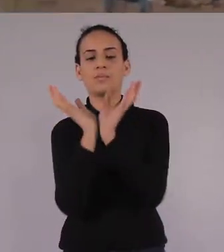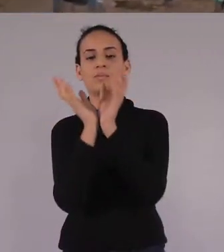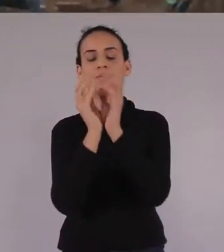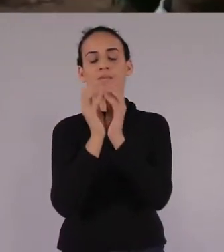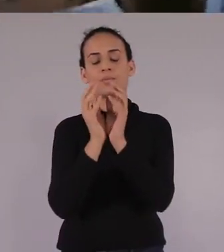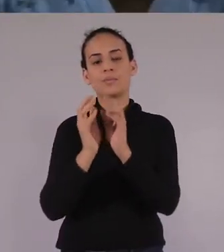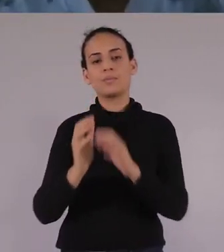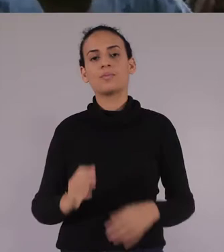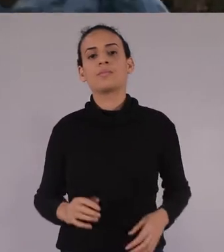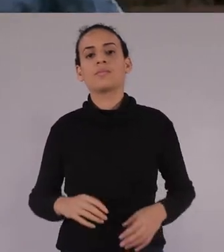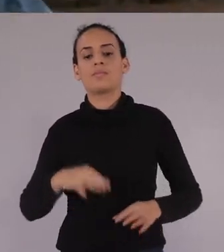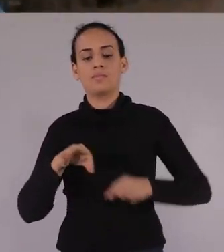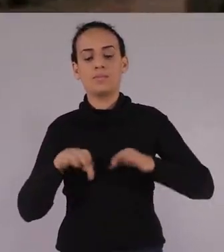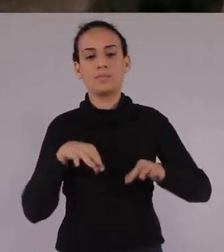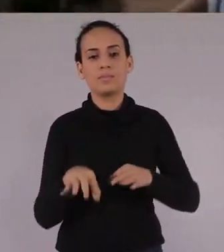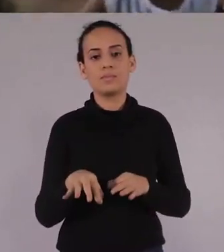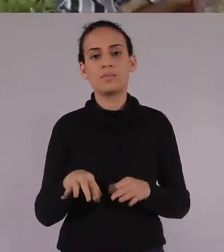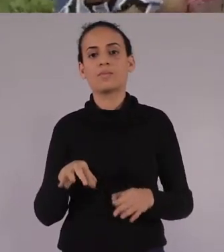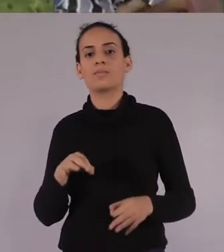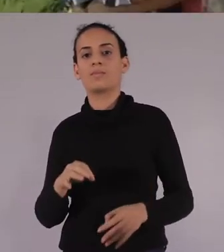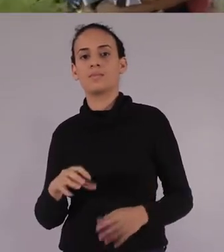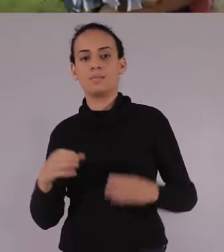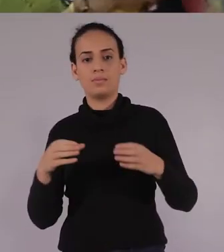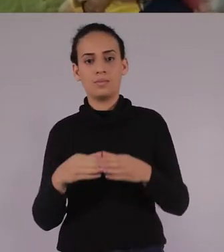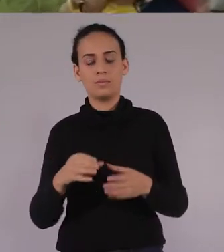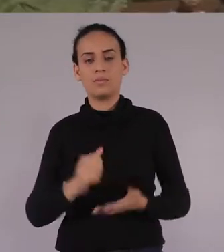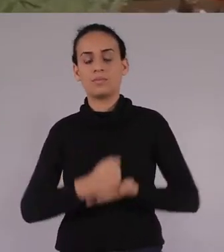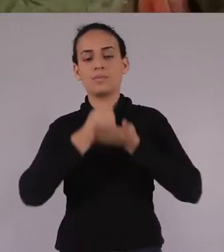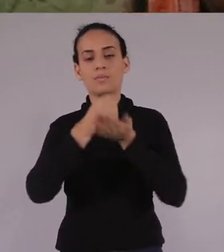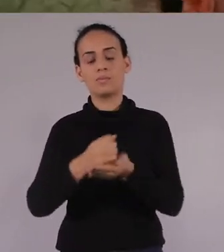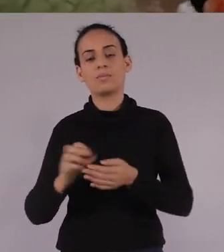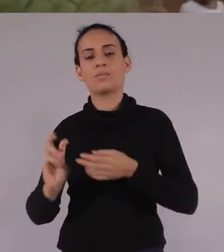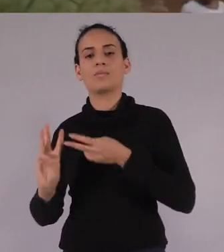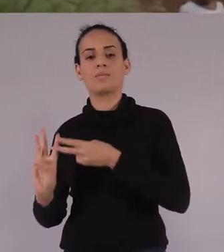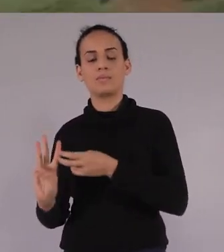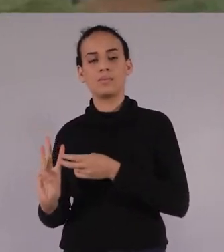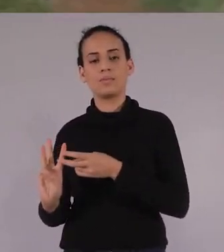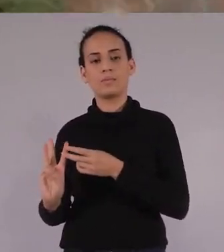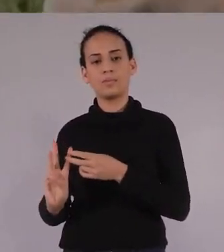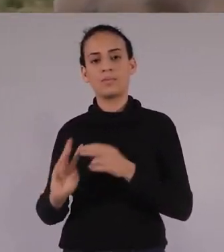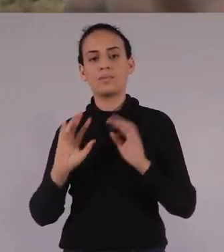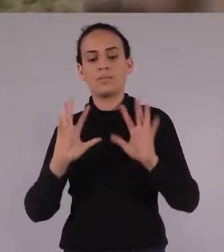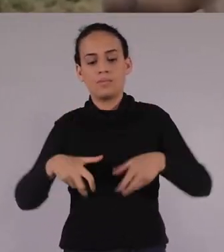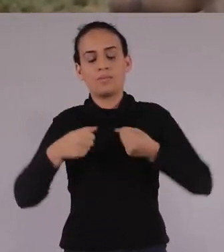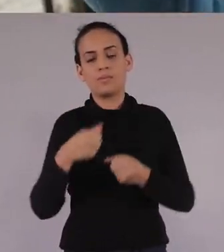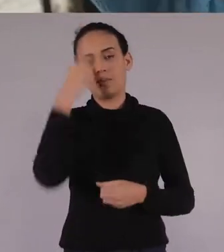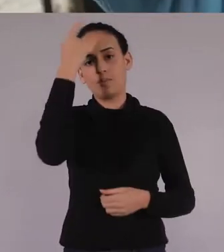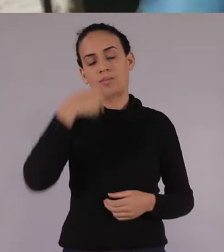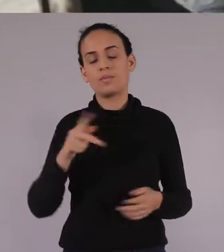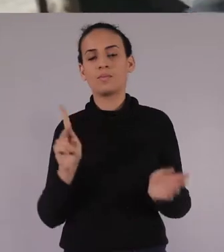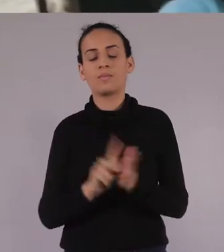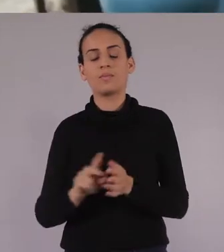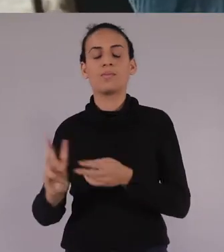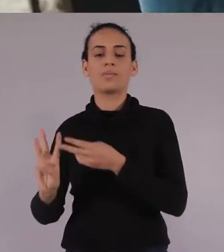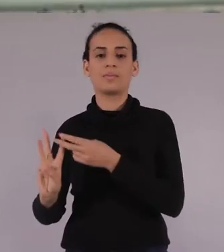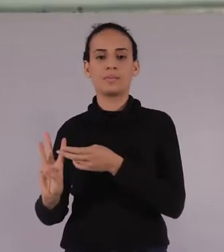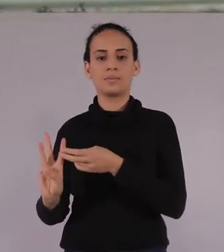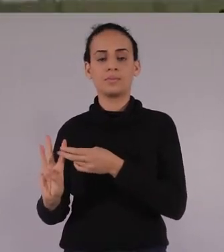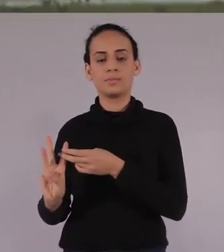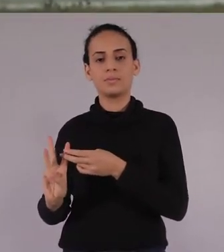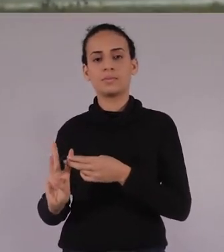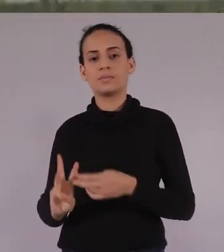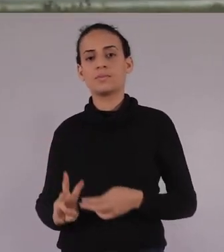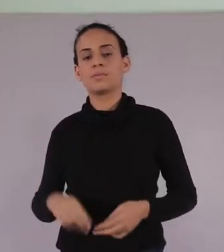organização criada para apoiar as lutas indígenas fortalecer suas identidades e seus patrimônios culturais e